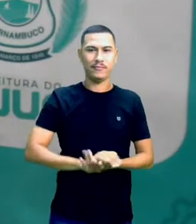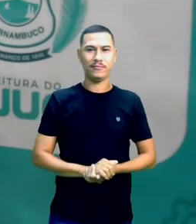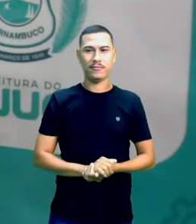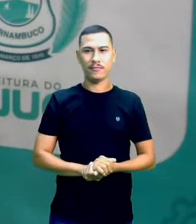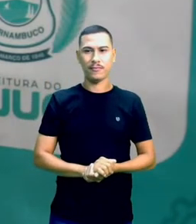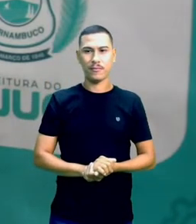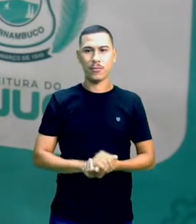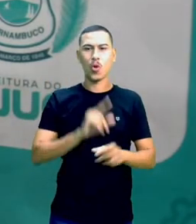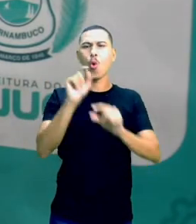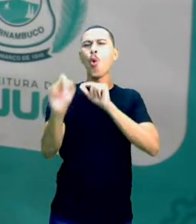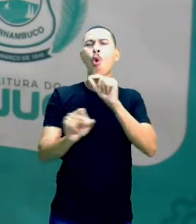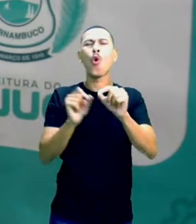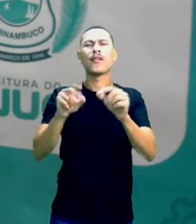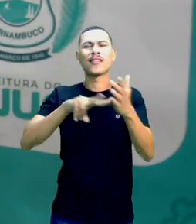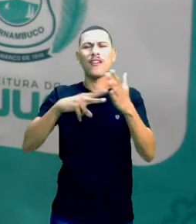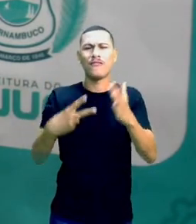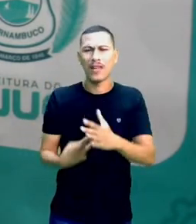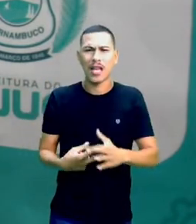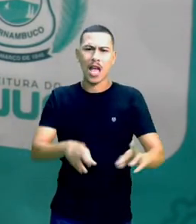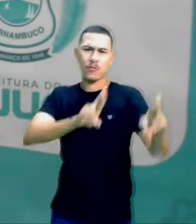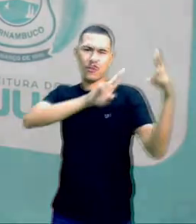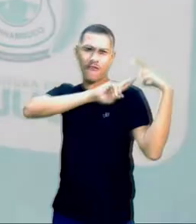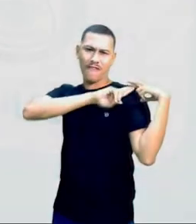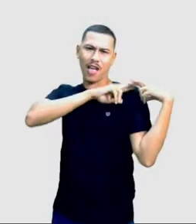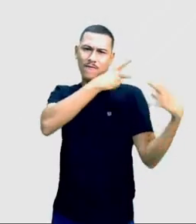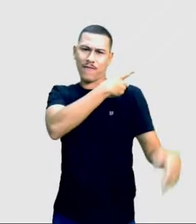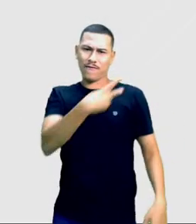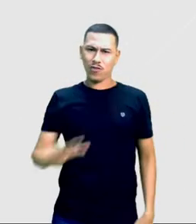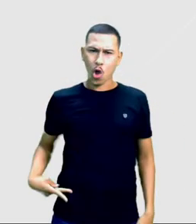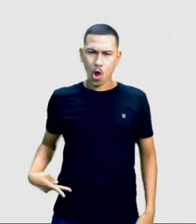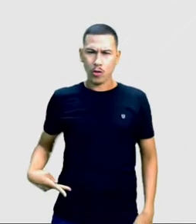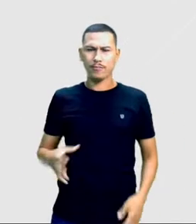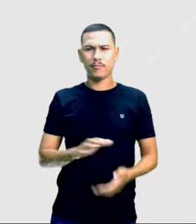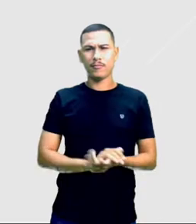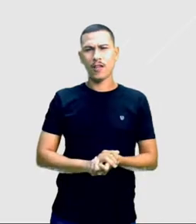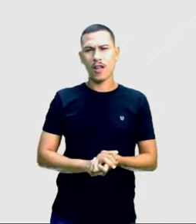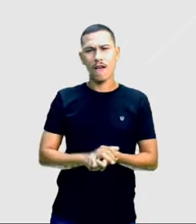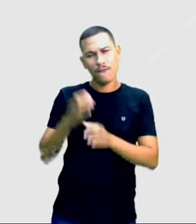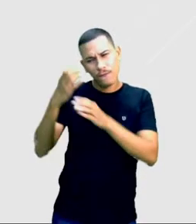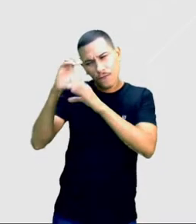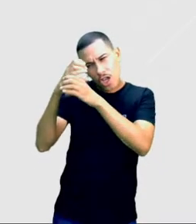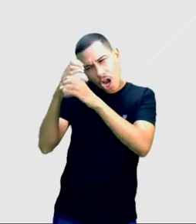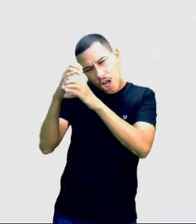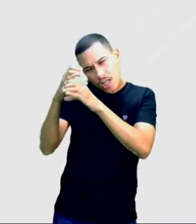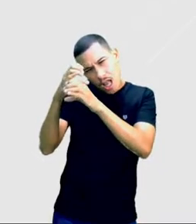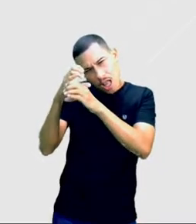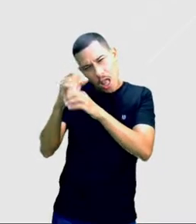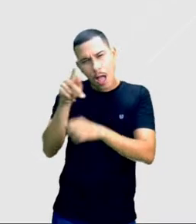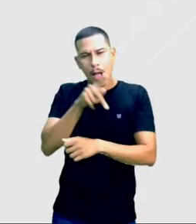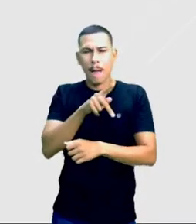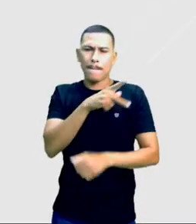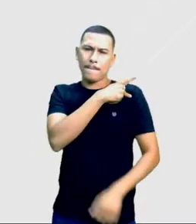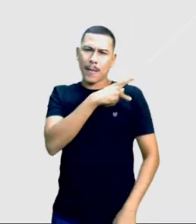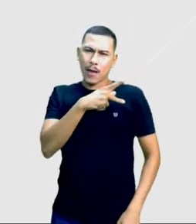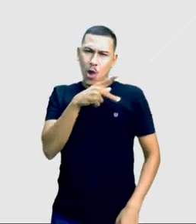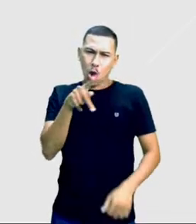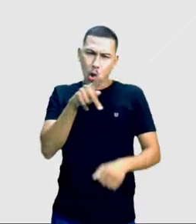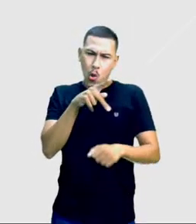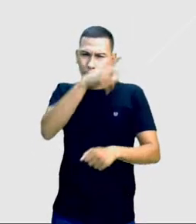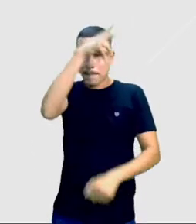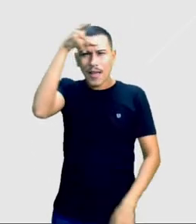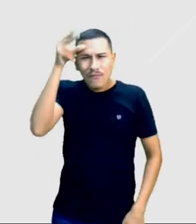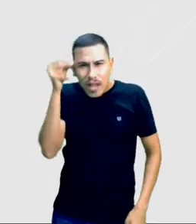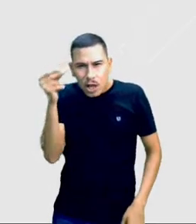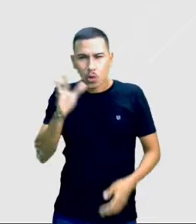O que é função de um vereador? Fiscalizar o prefeito, o vice-prefeito e secretários municipais. Propor leis